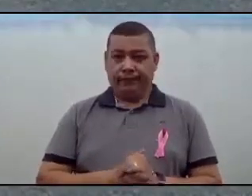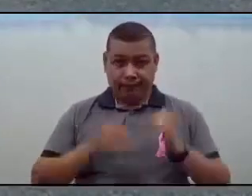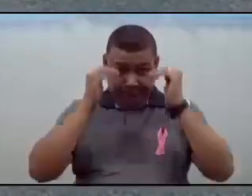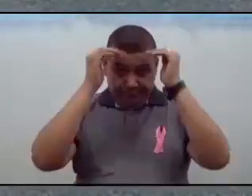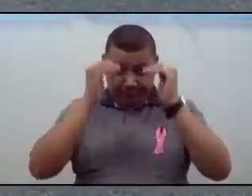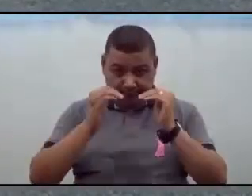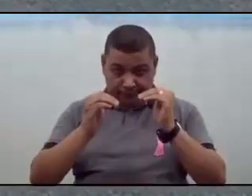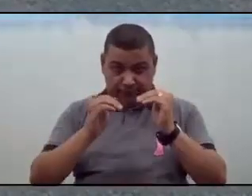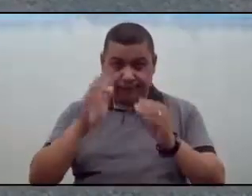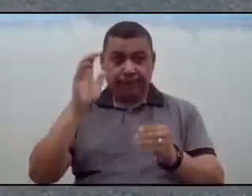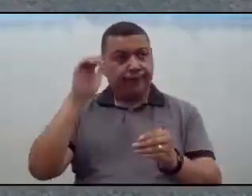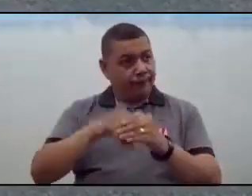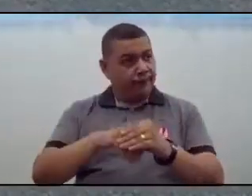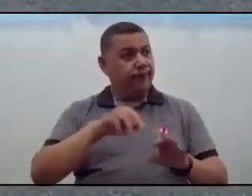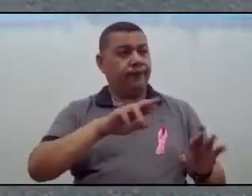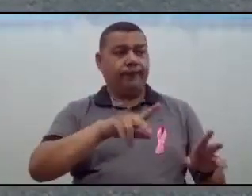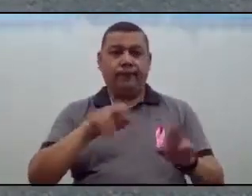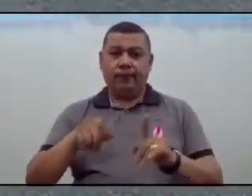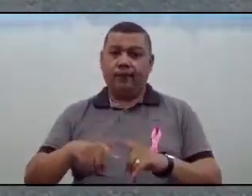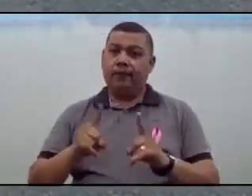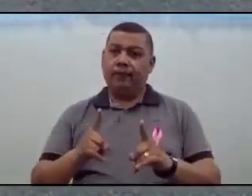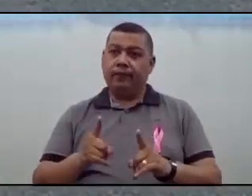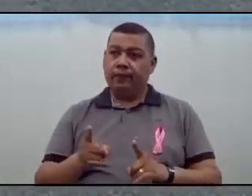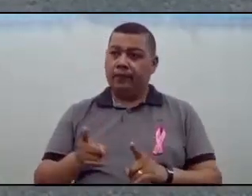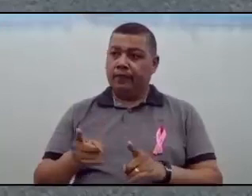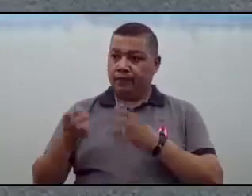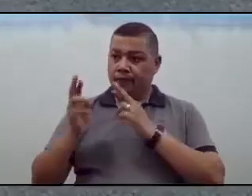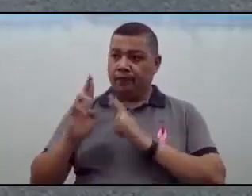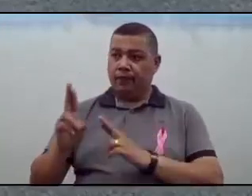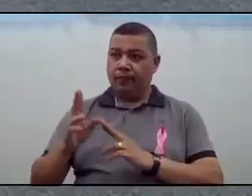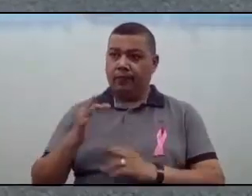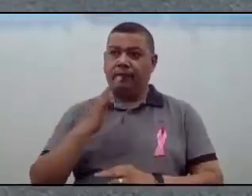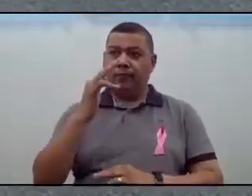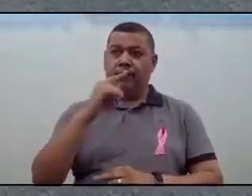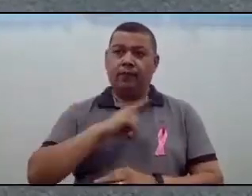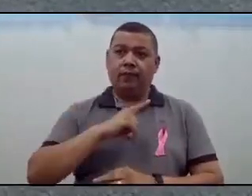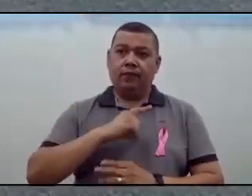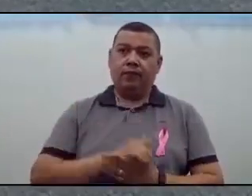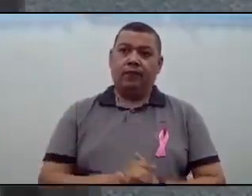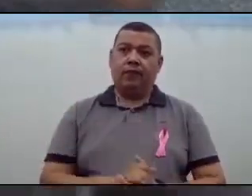o voto contrário também, mas esperamos que, de repente, a casa